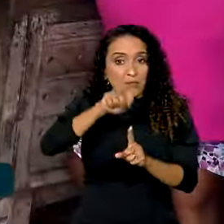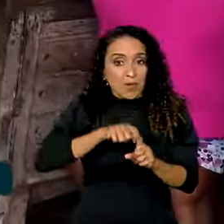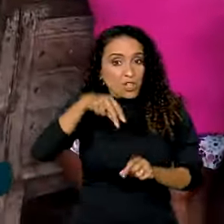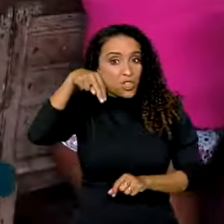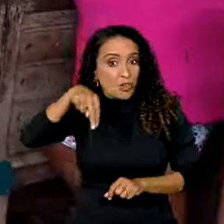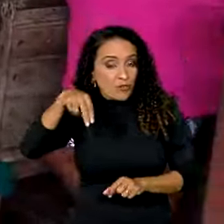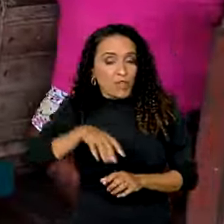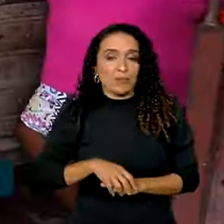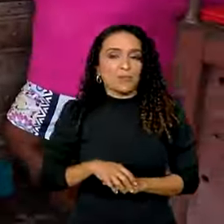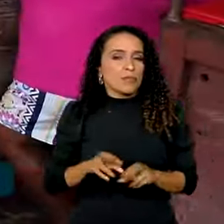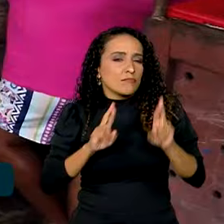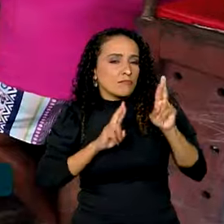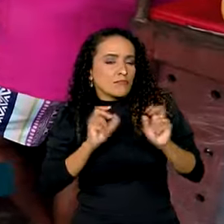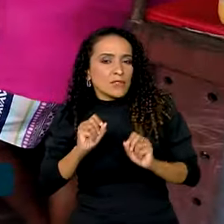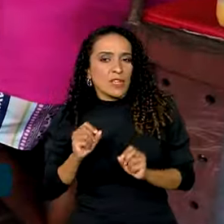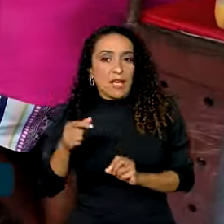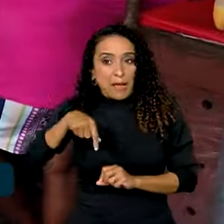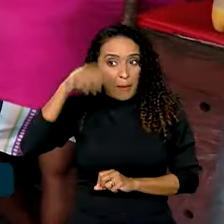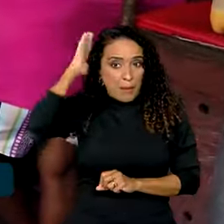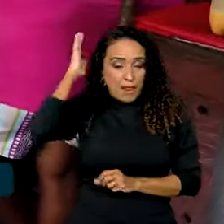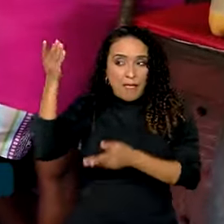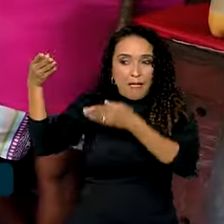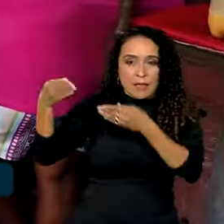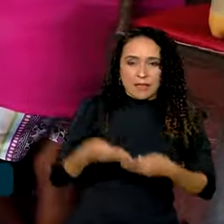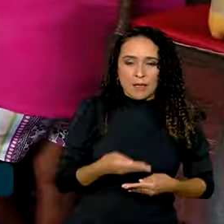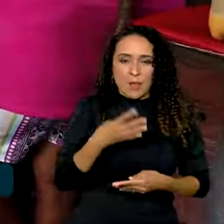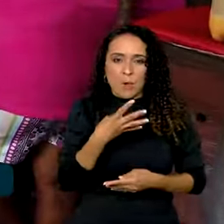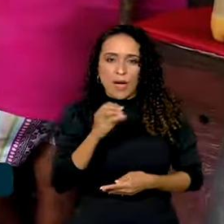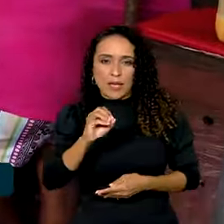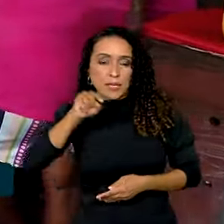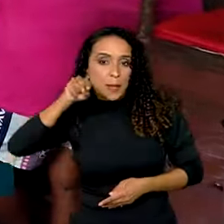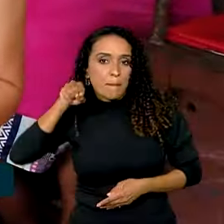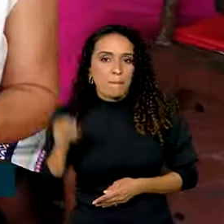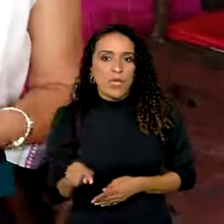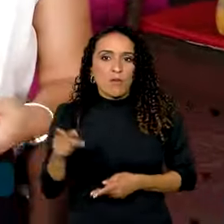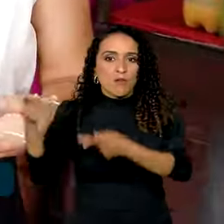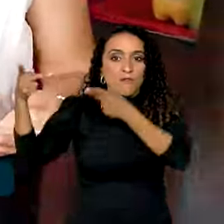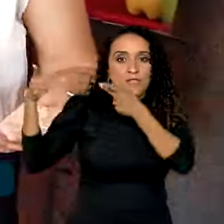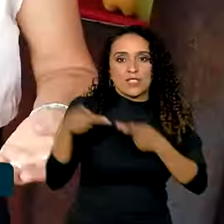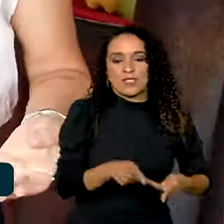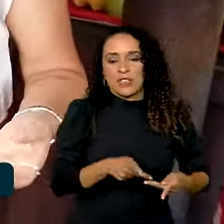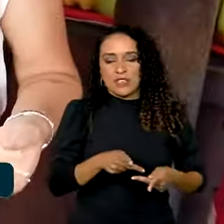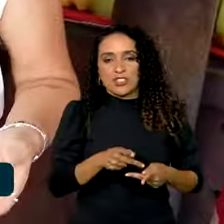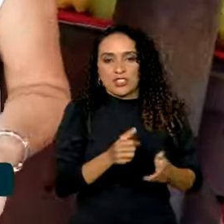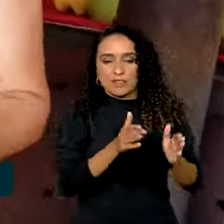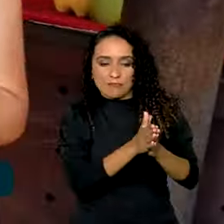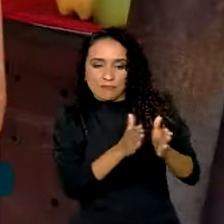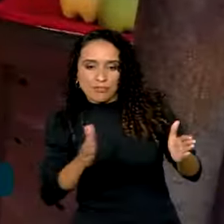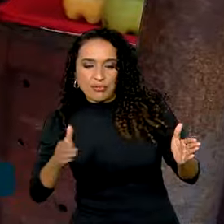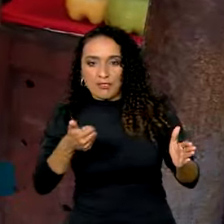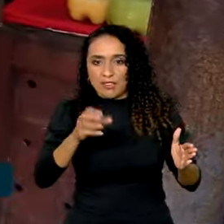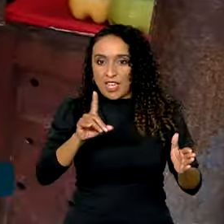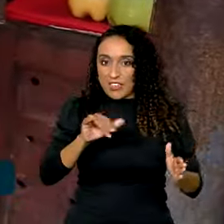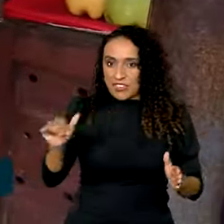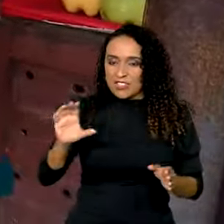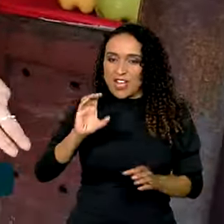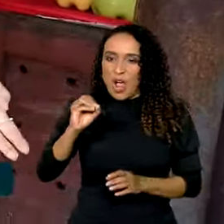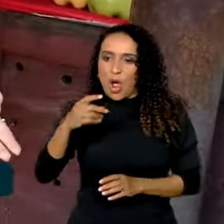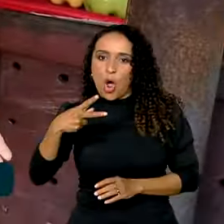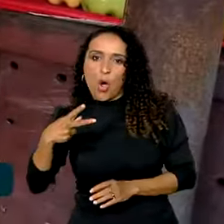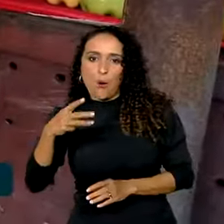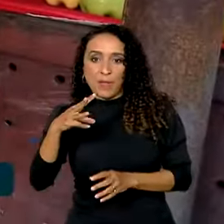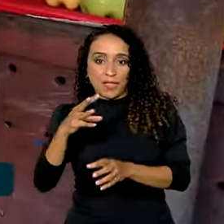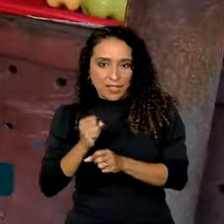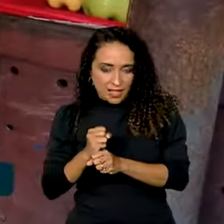A expectativa é de que Belém receba cerca de 40 mil visitantes durante os 10 dias da COP. E se